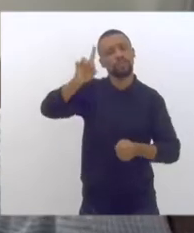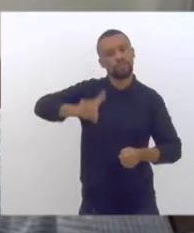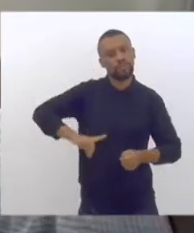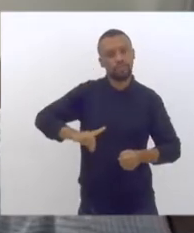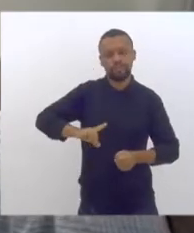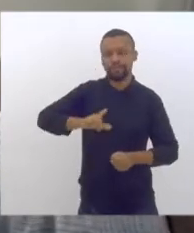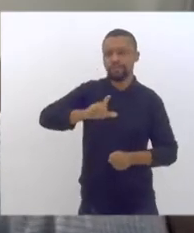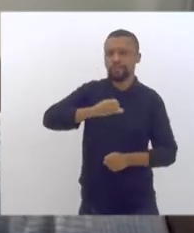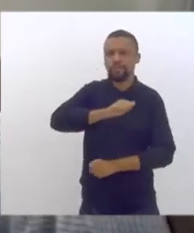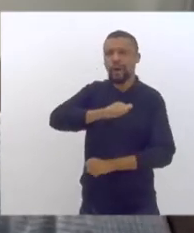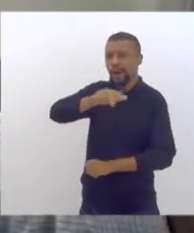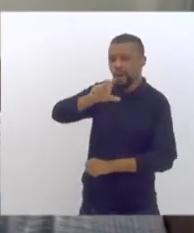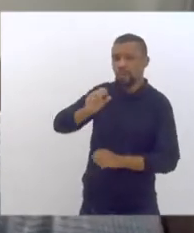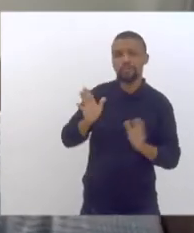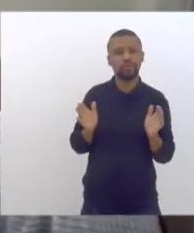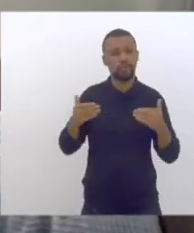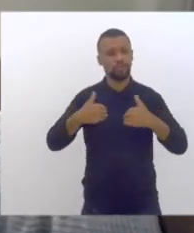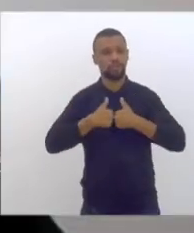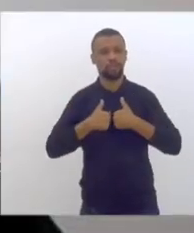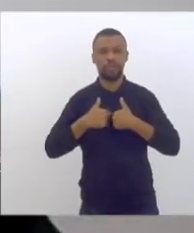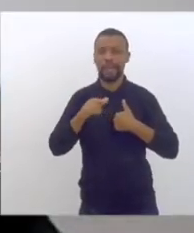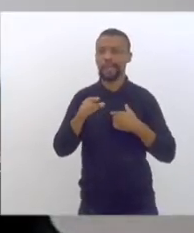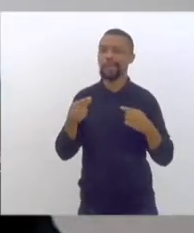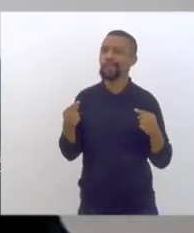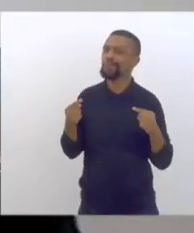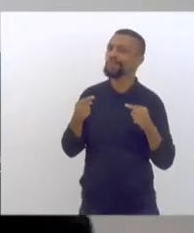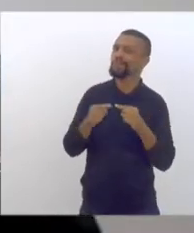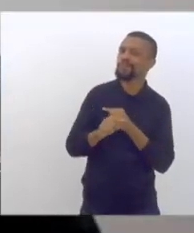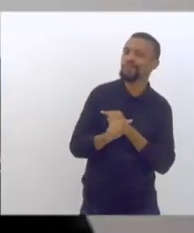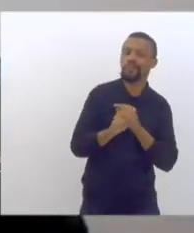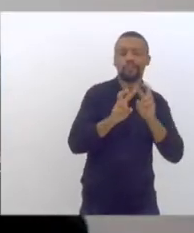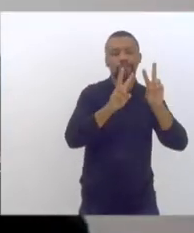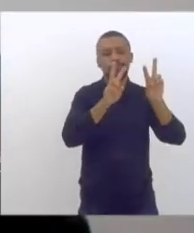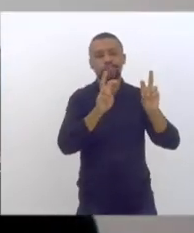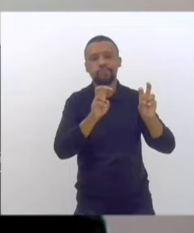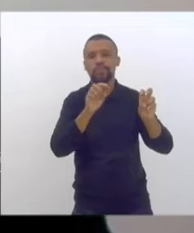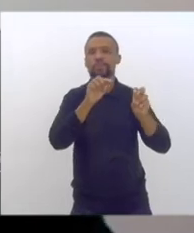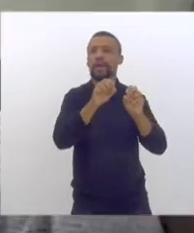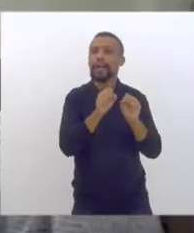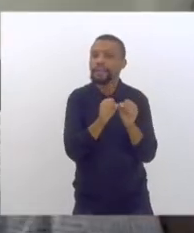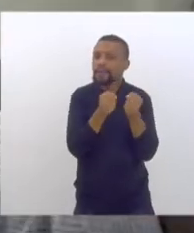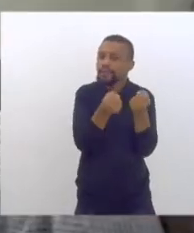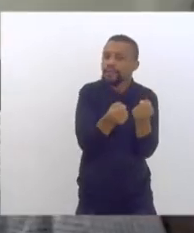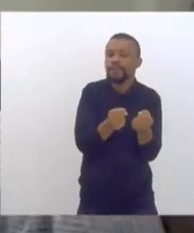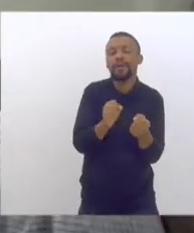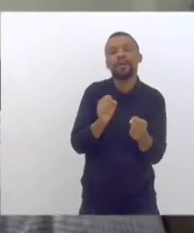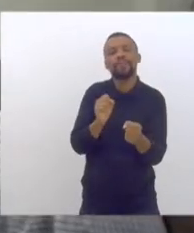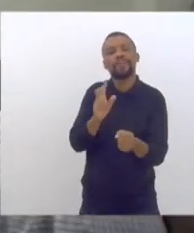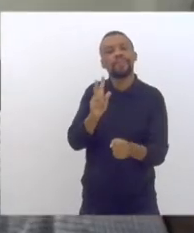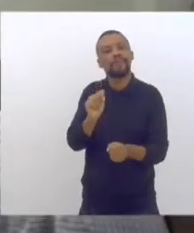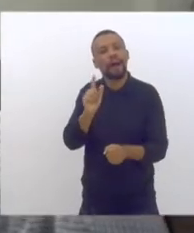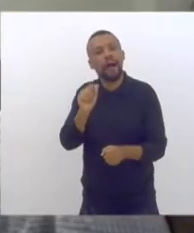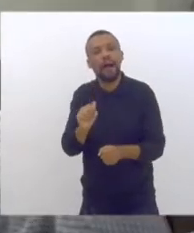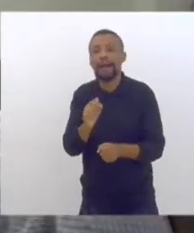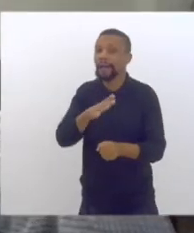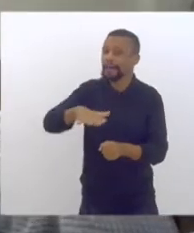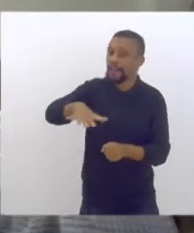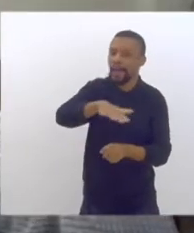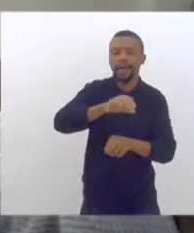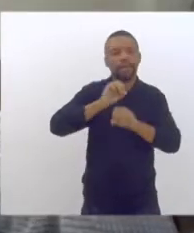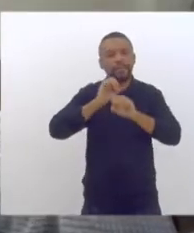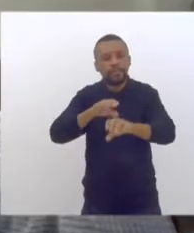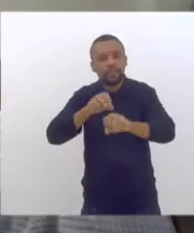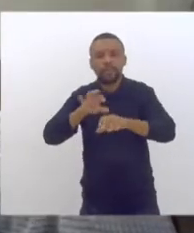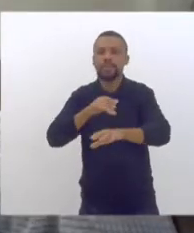autista ela não entra ela não entra na questão da garantia de vagas educação integral tem um